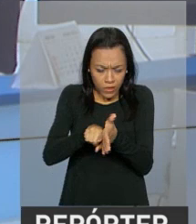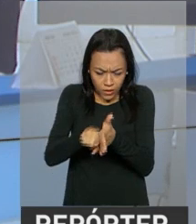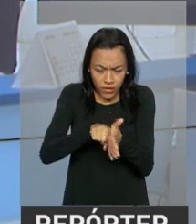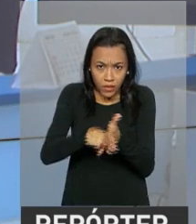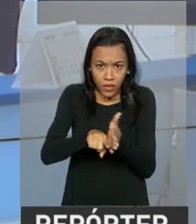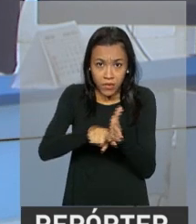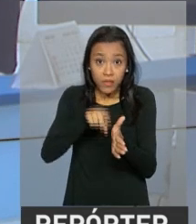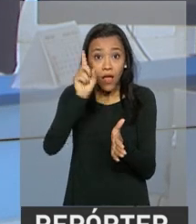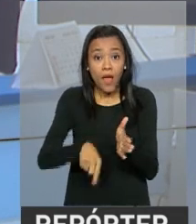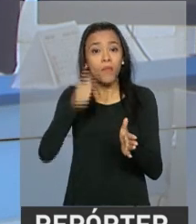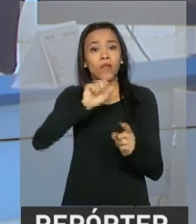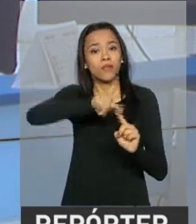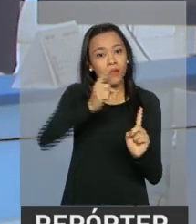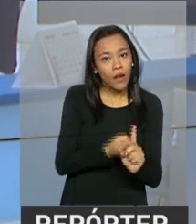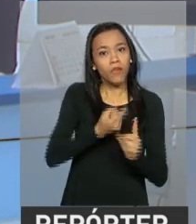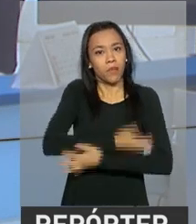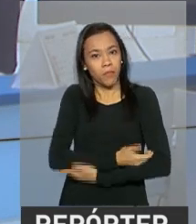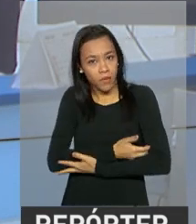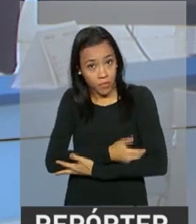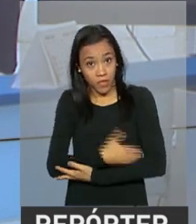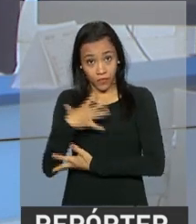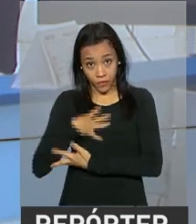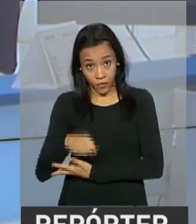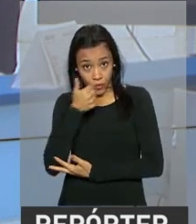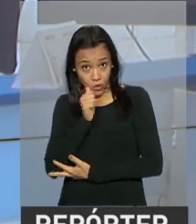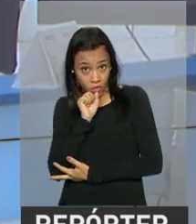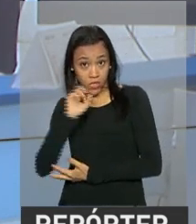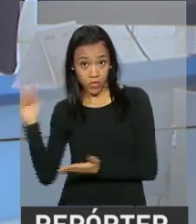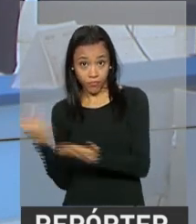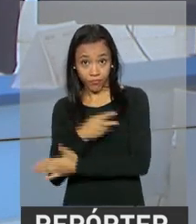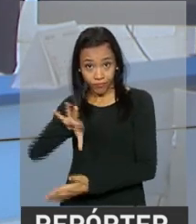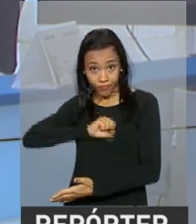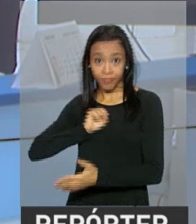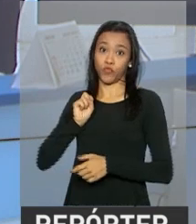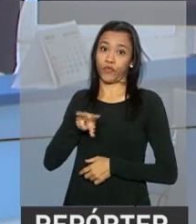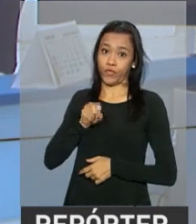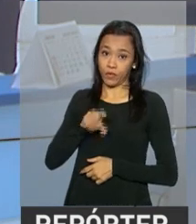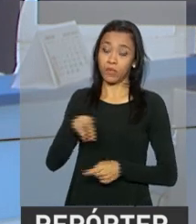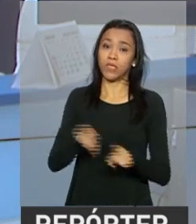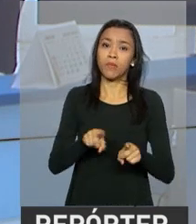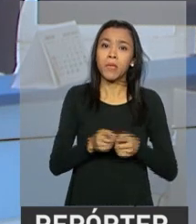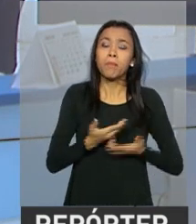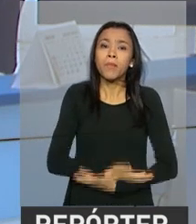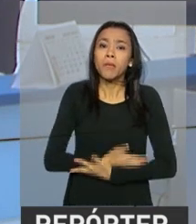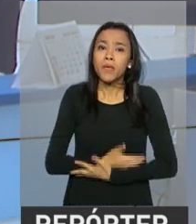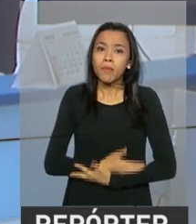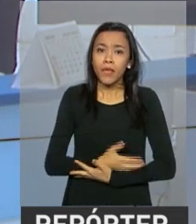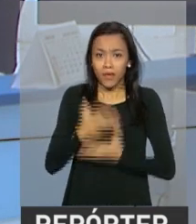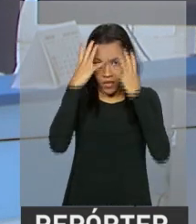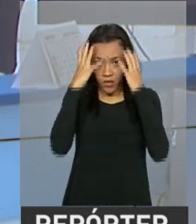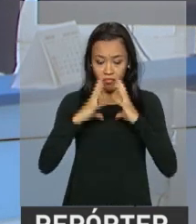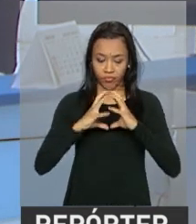ser assegurados para gestantes, bebês, filhos de mães com diagnóstico de infecção pelo vírus e recém-nascidos com